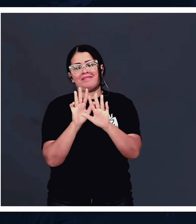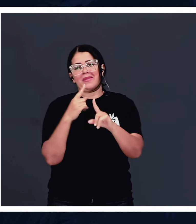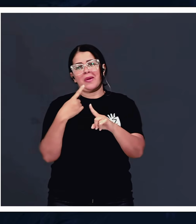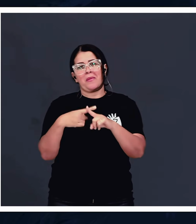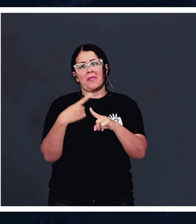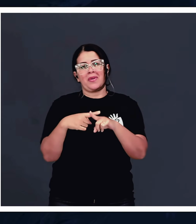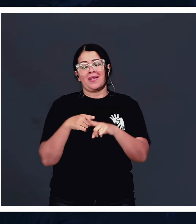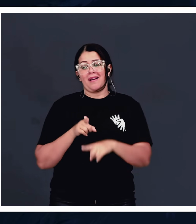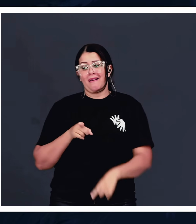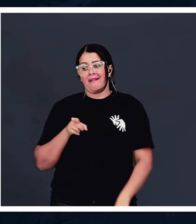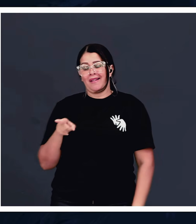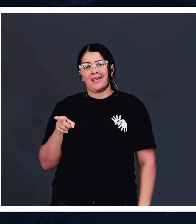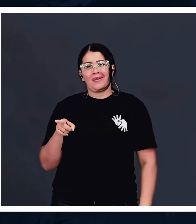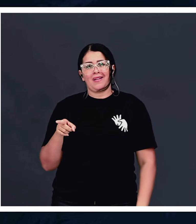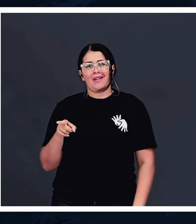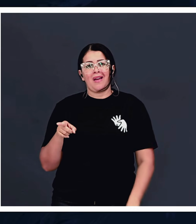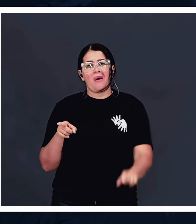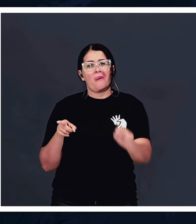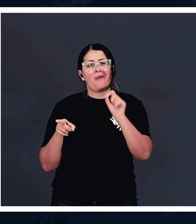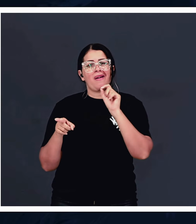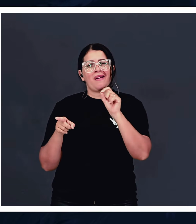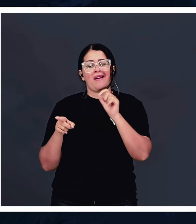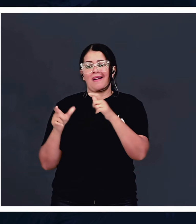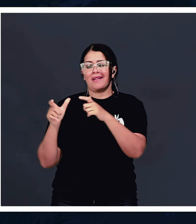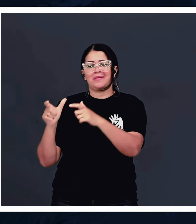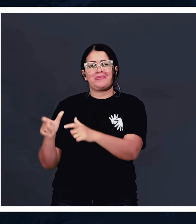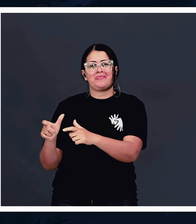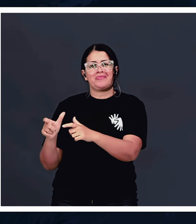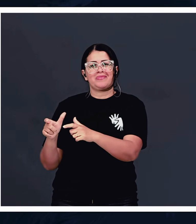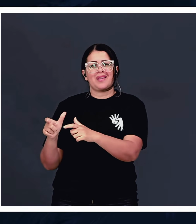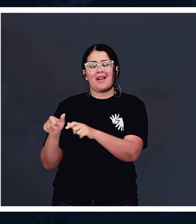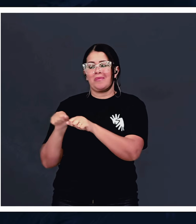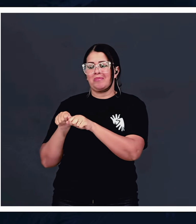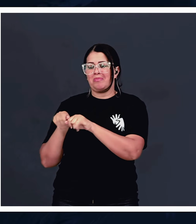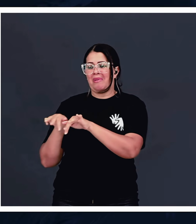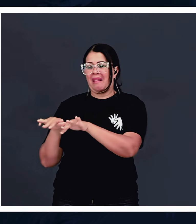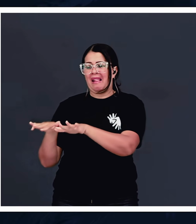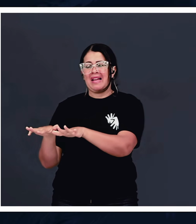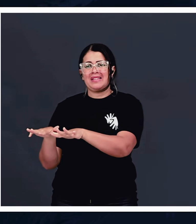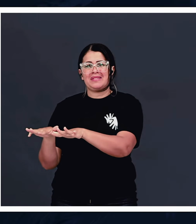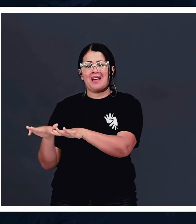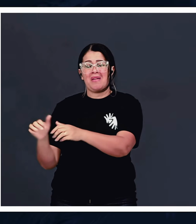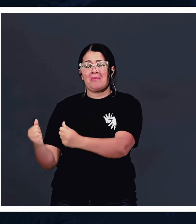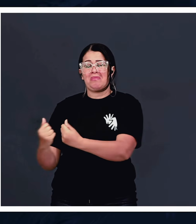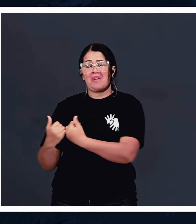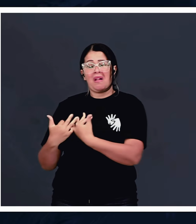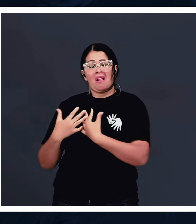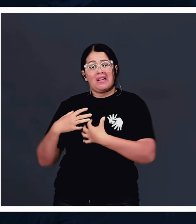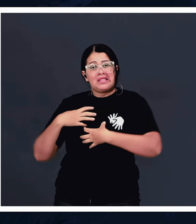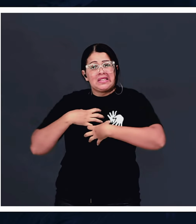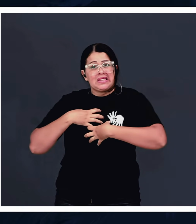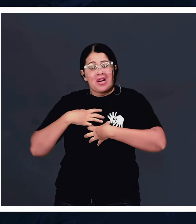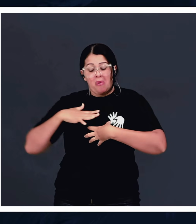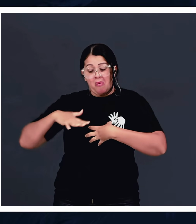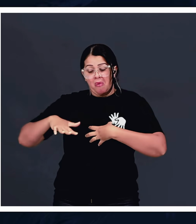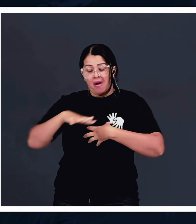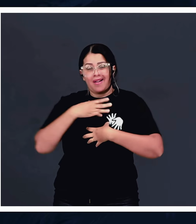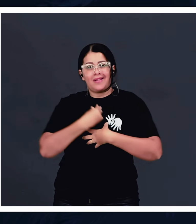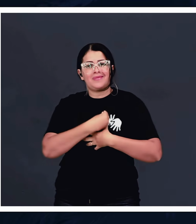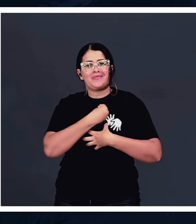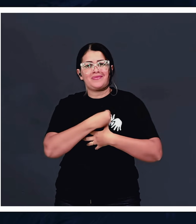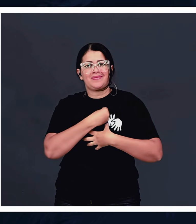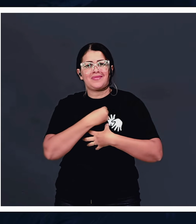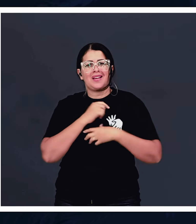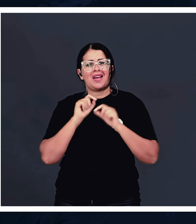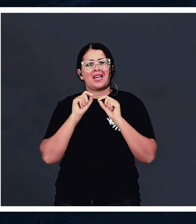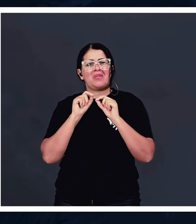Porque aquilo é um fermento que está ali contaminando a minha alma, contaminando uma área da minha vida,